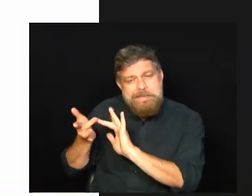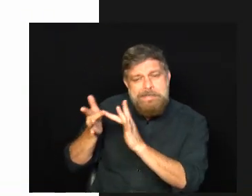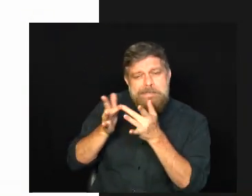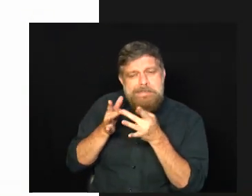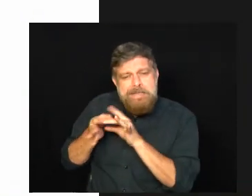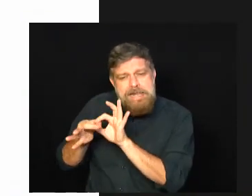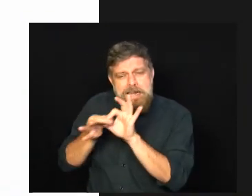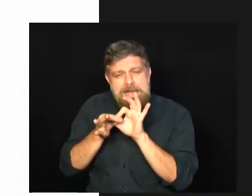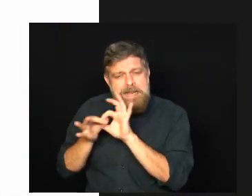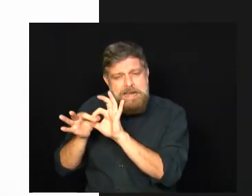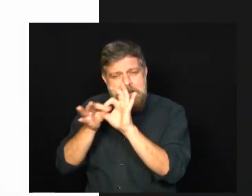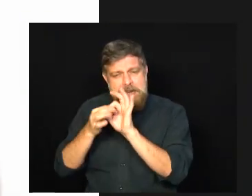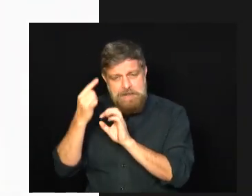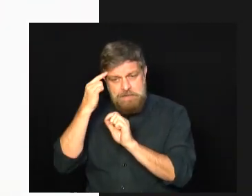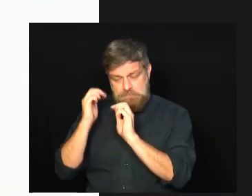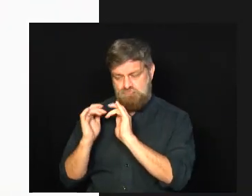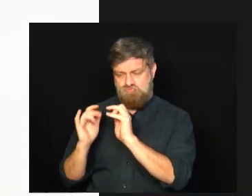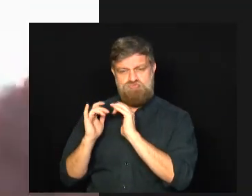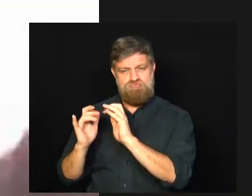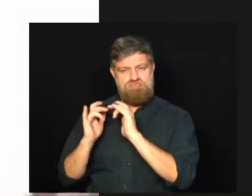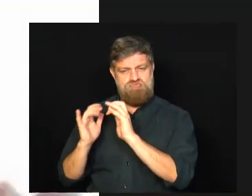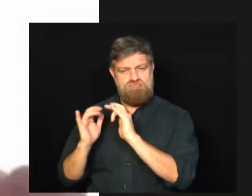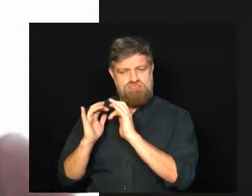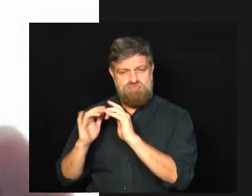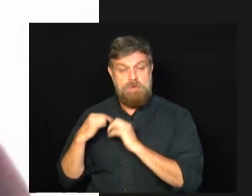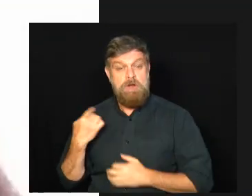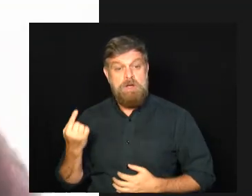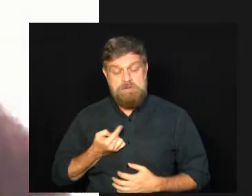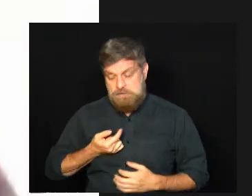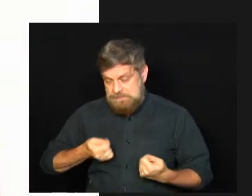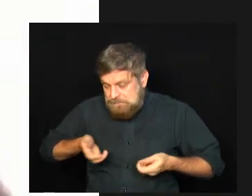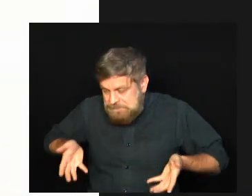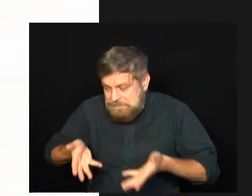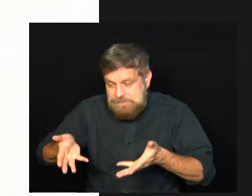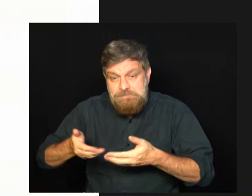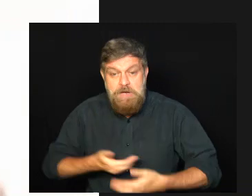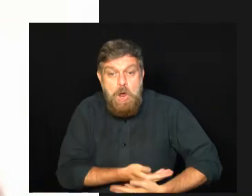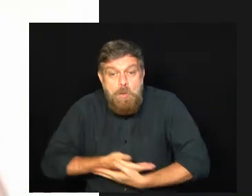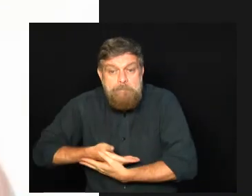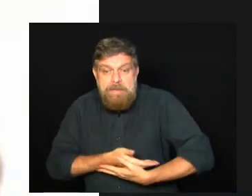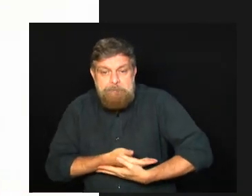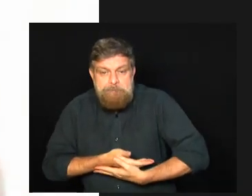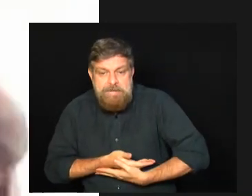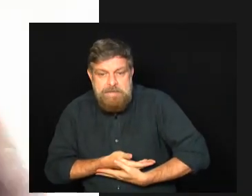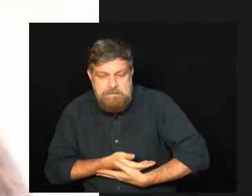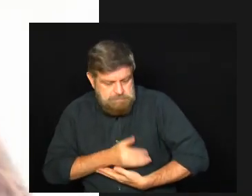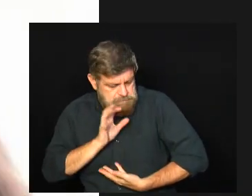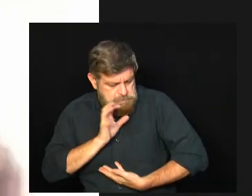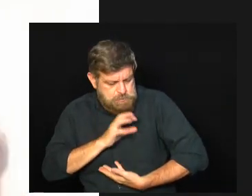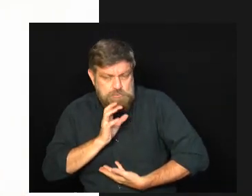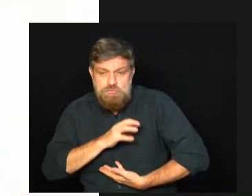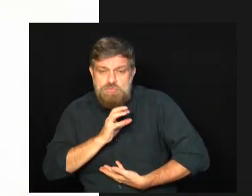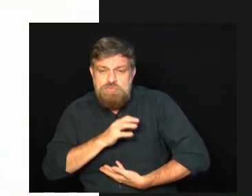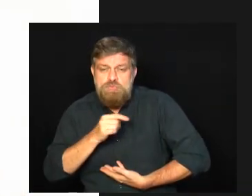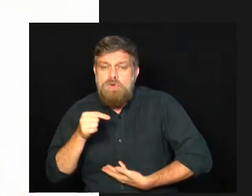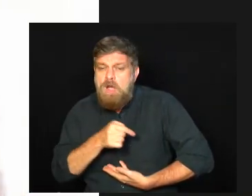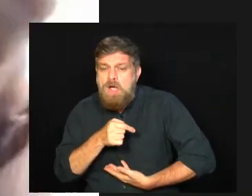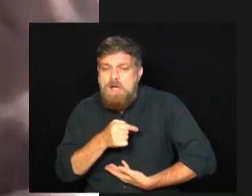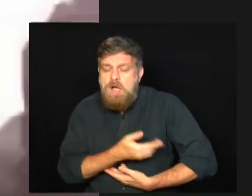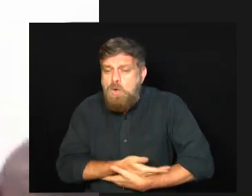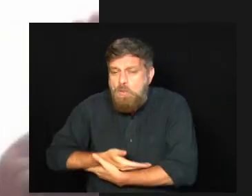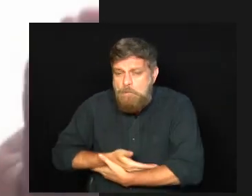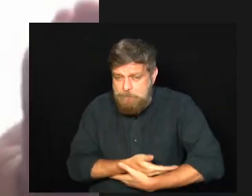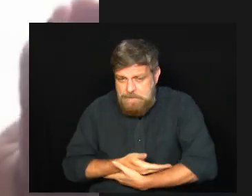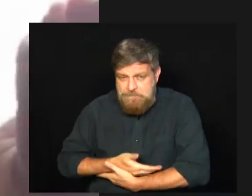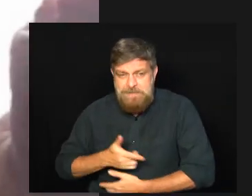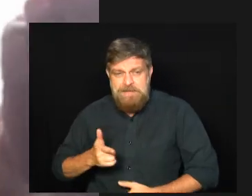neurais acontecem. E nós precisamos estimular isso desde o bebê. O bebê, eu